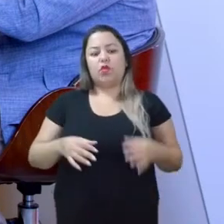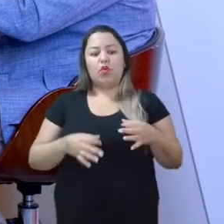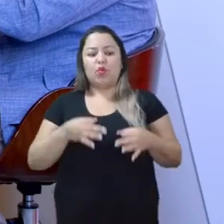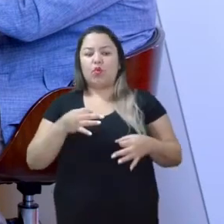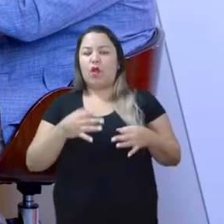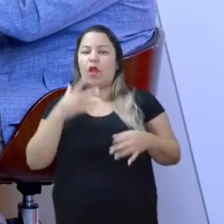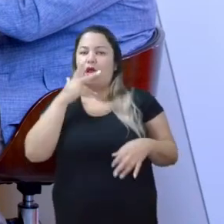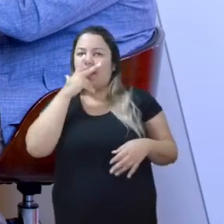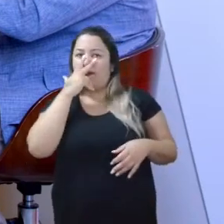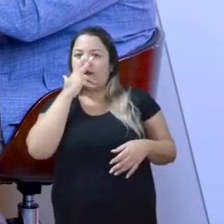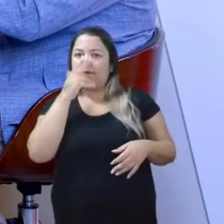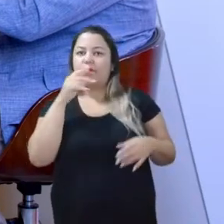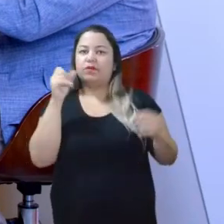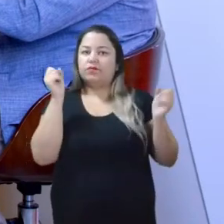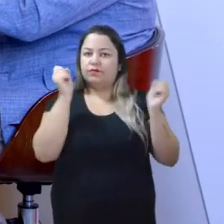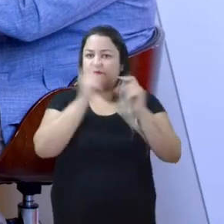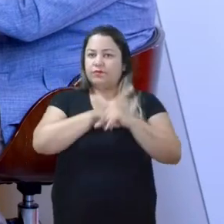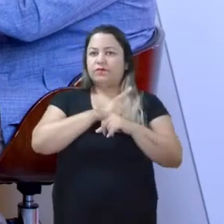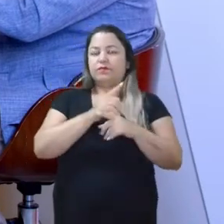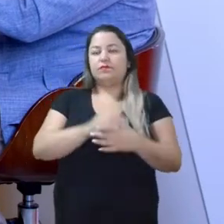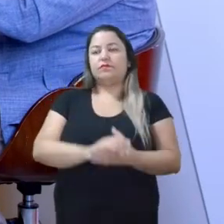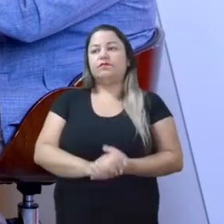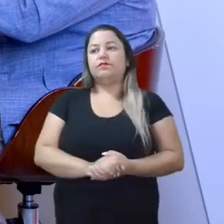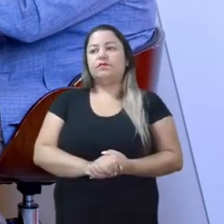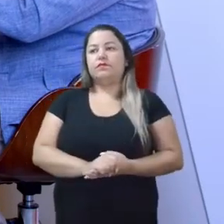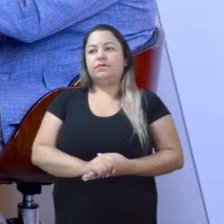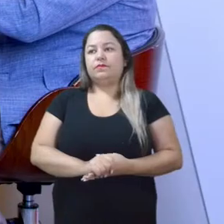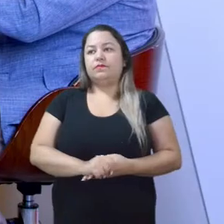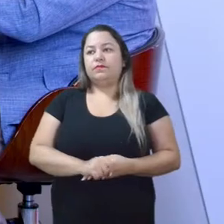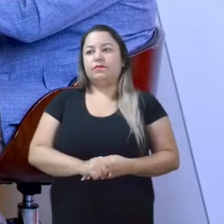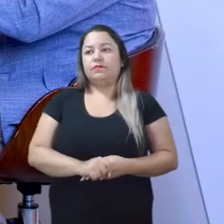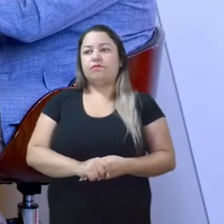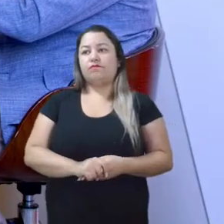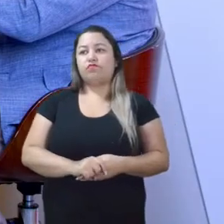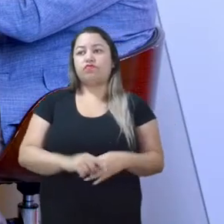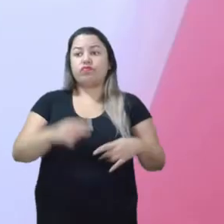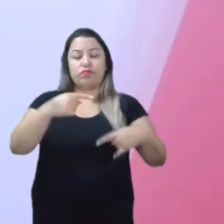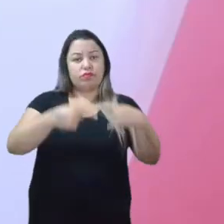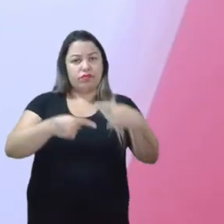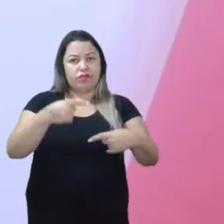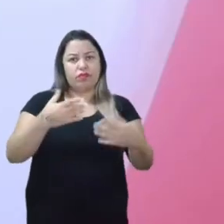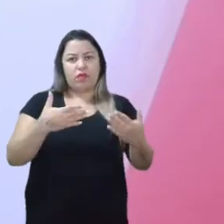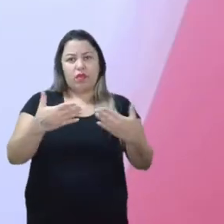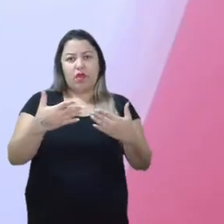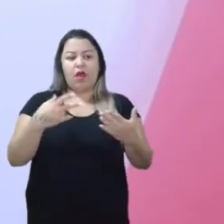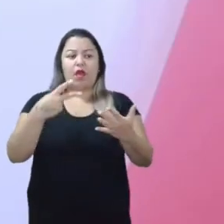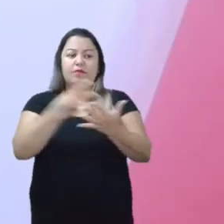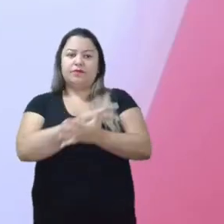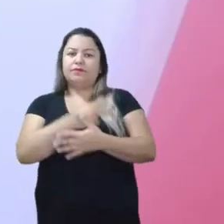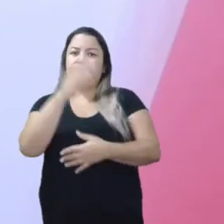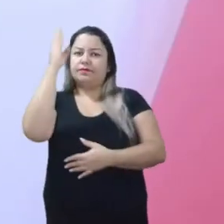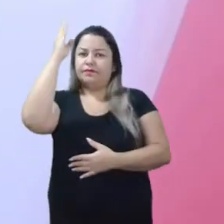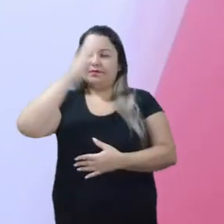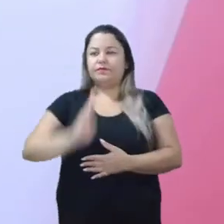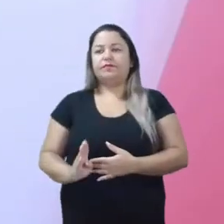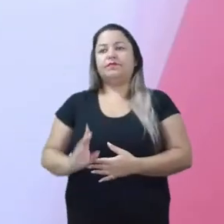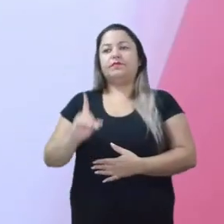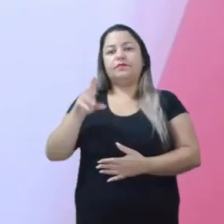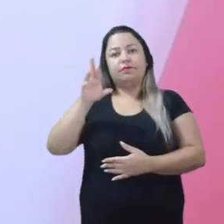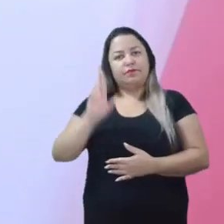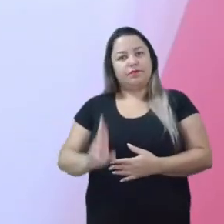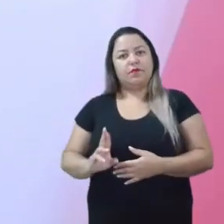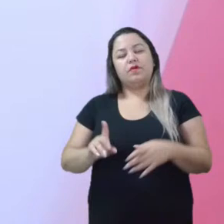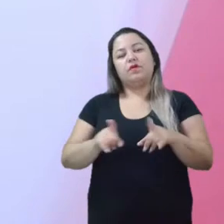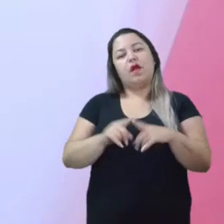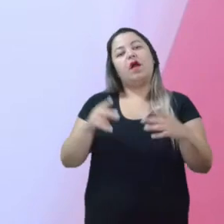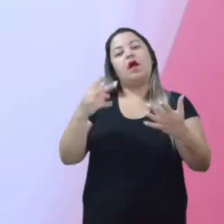o mais difícil de se chegar agora. Entendi. Essa discussão que está acontecendo aqui no Brasil, doutor Marcelo, na verdade isso já acontece também em